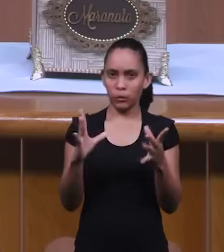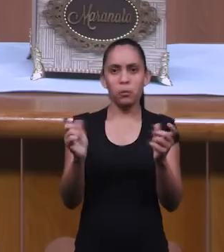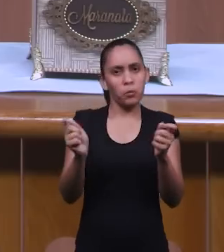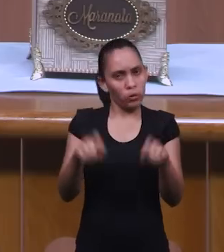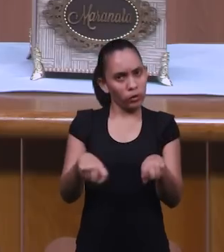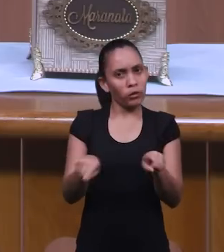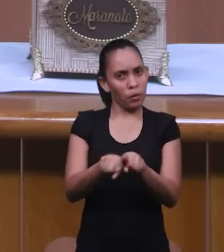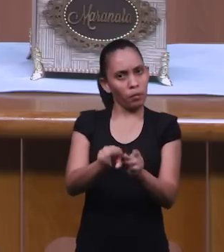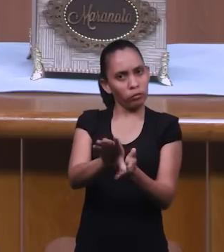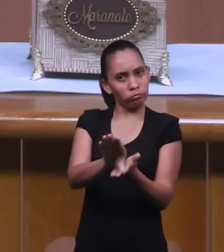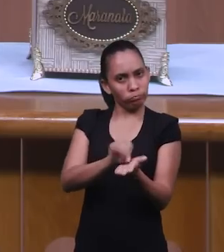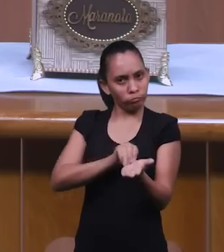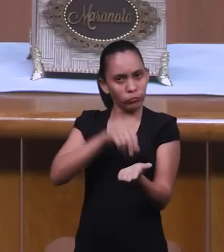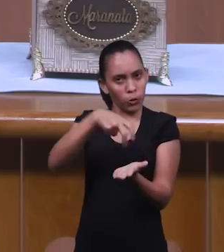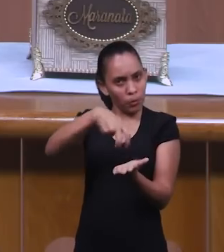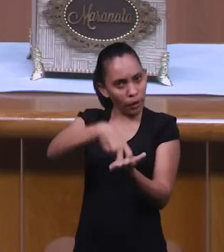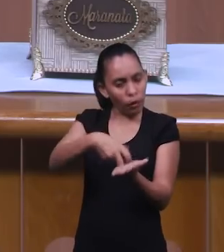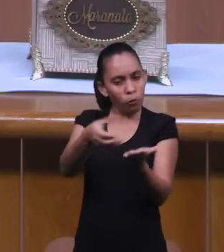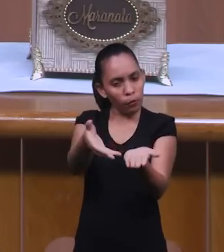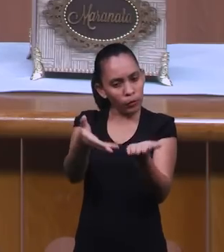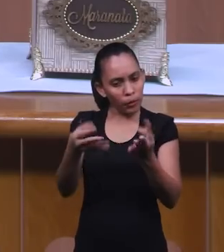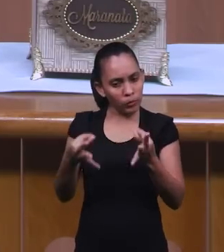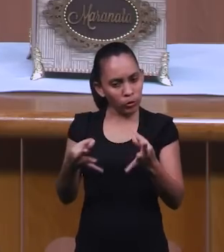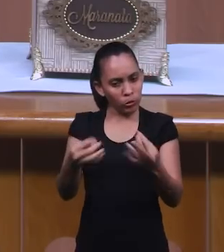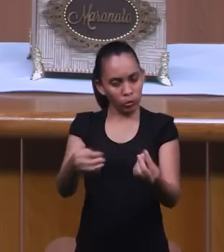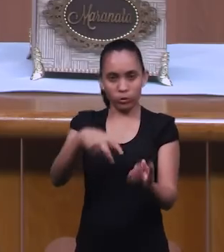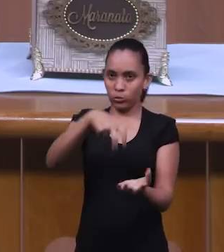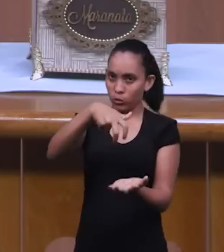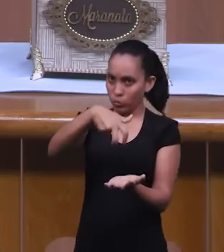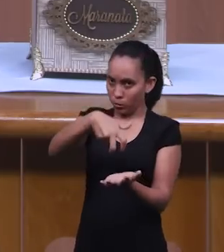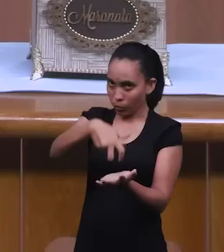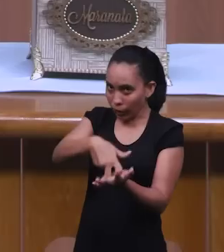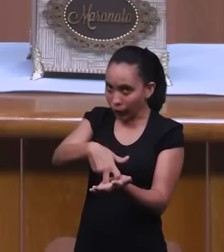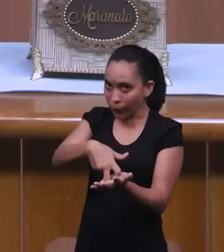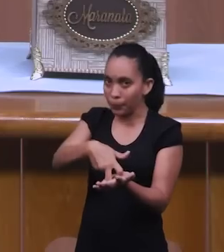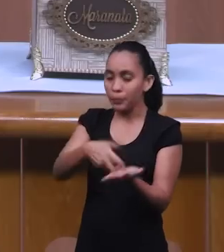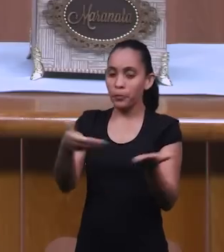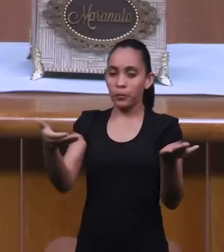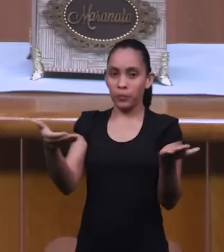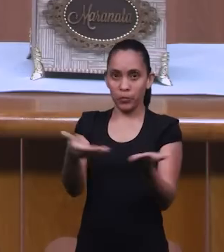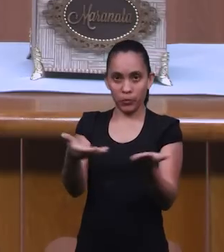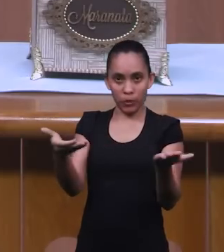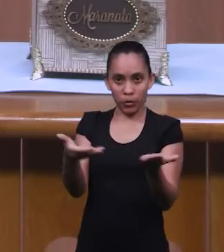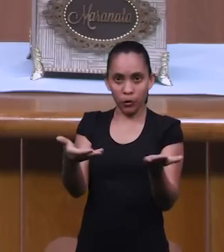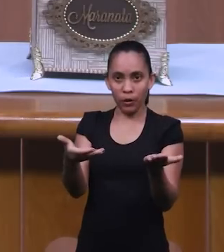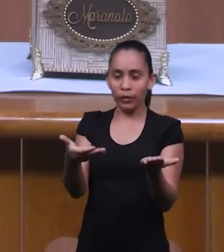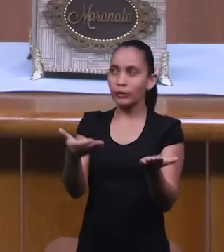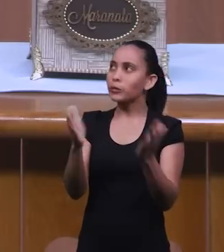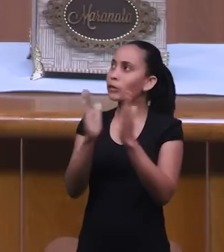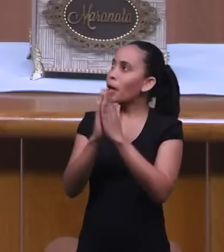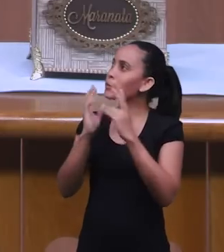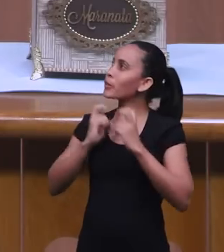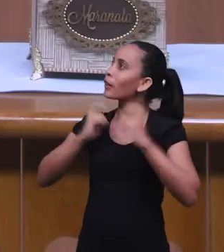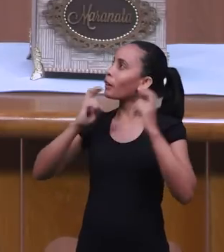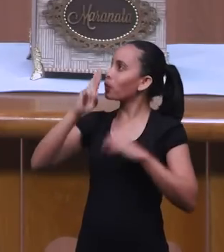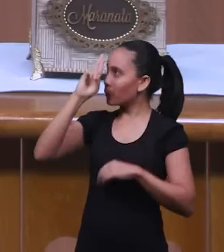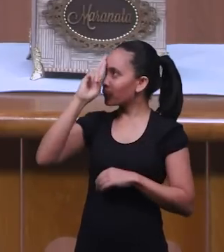podendo também nos acompanhar. Convidamos a todos a se colocarem de joelhos para elevarmos ao Senhor o nosso